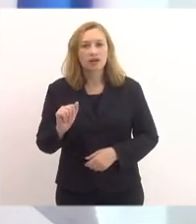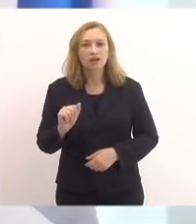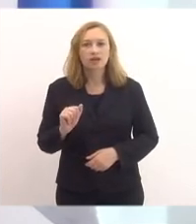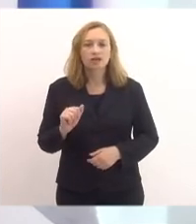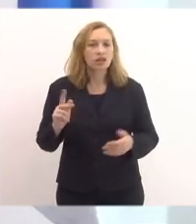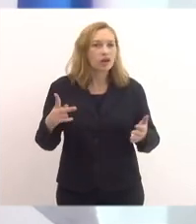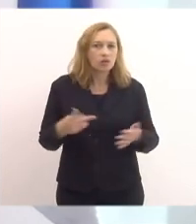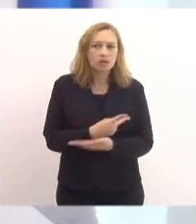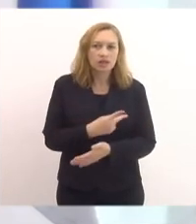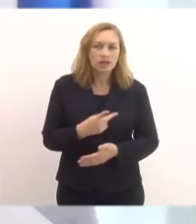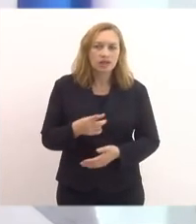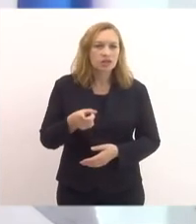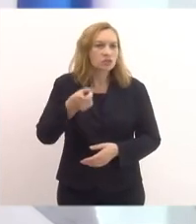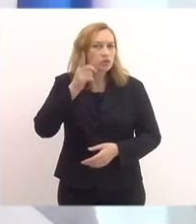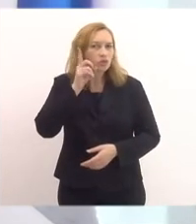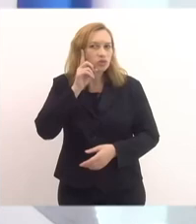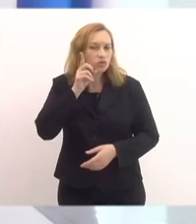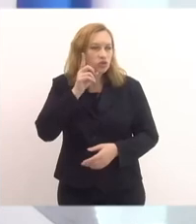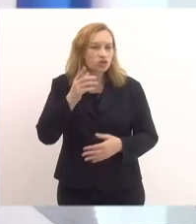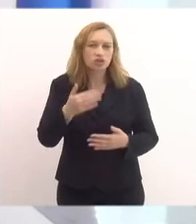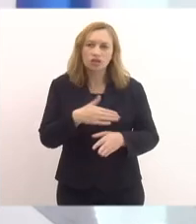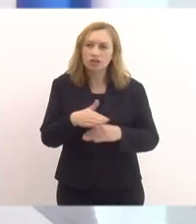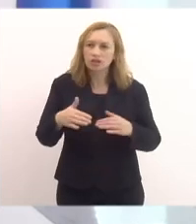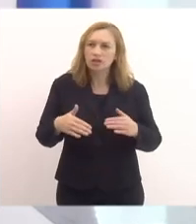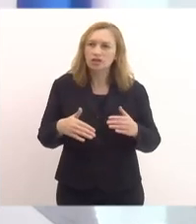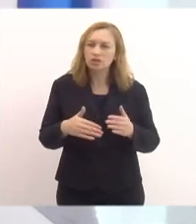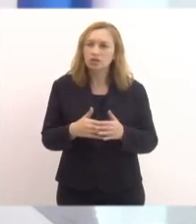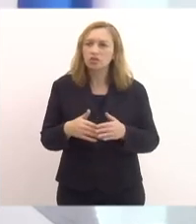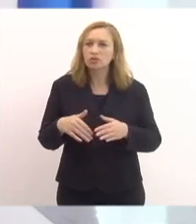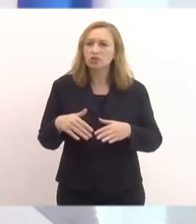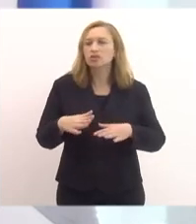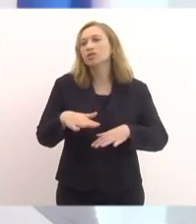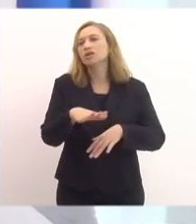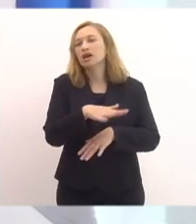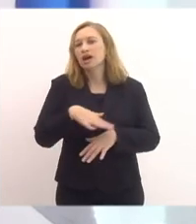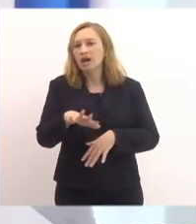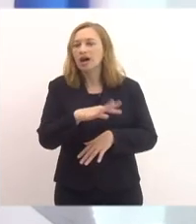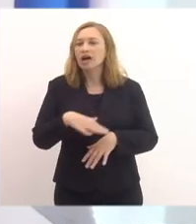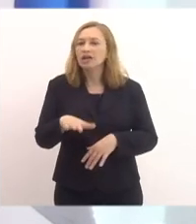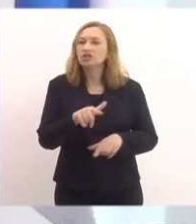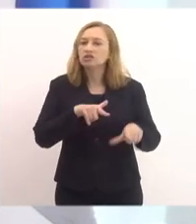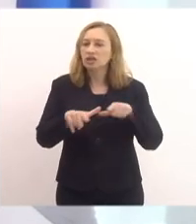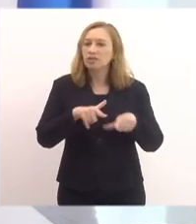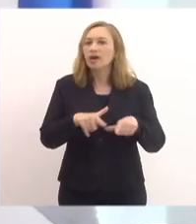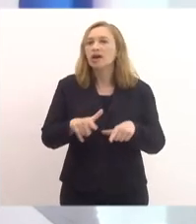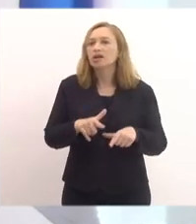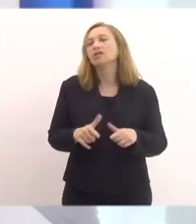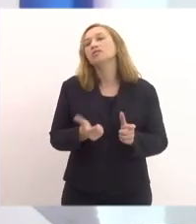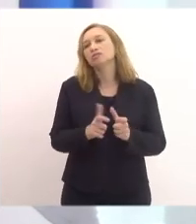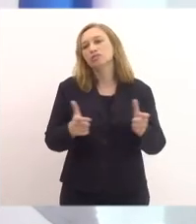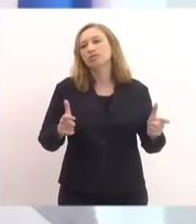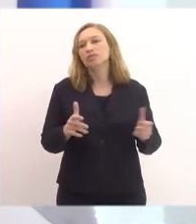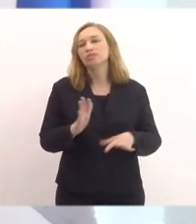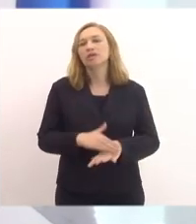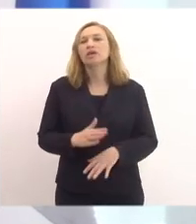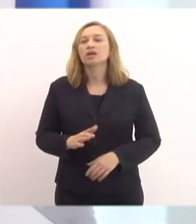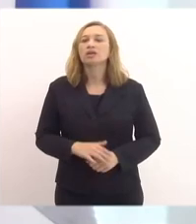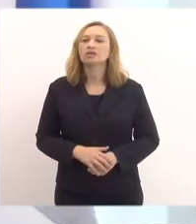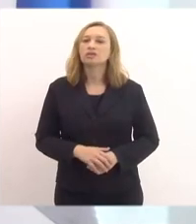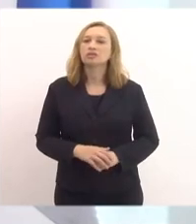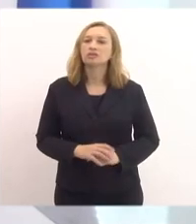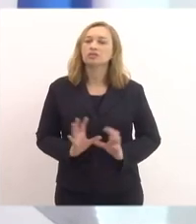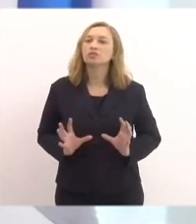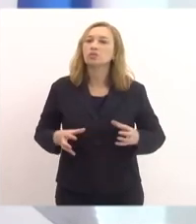correm diariamente nas carreiras intensas, né, e traumáticas, como são as carreiras da segurança, elas aumentam ainda mais. Com todo esse